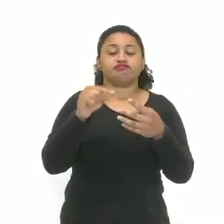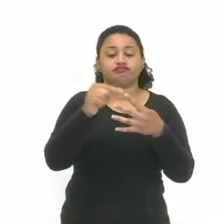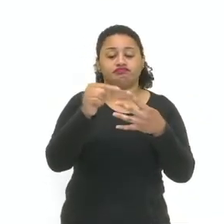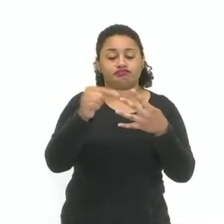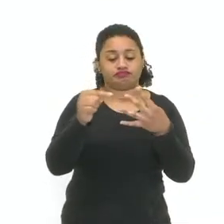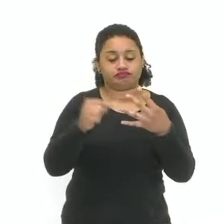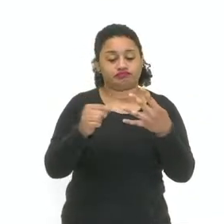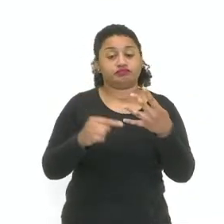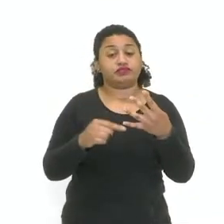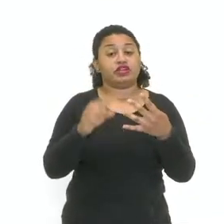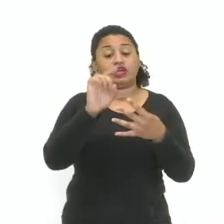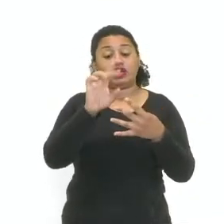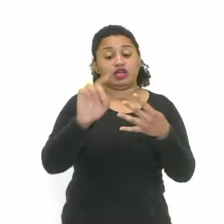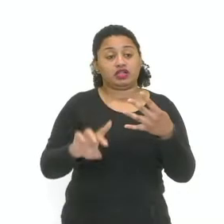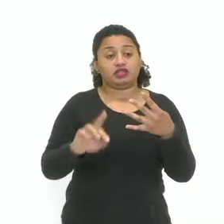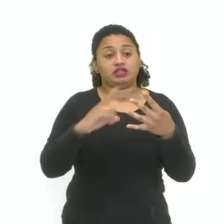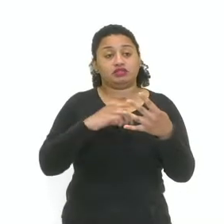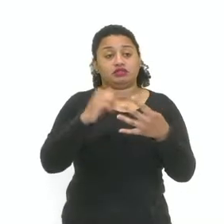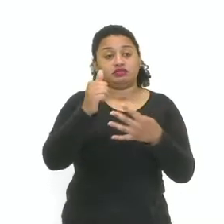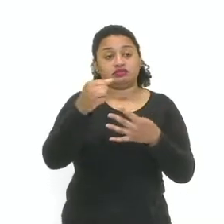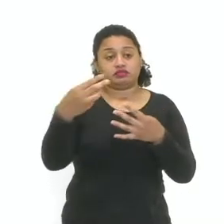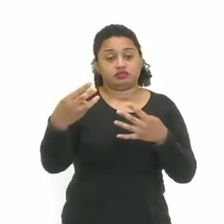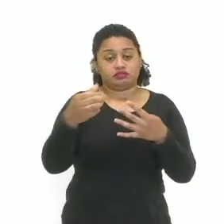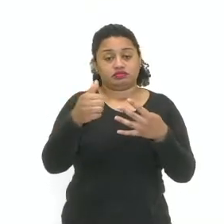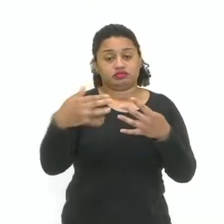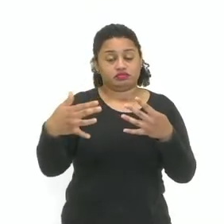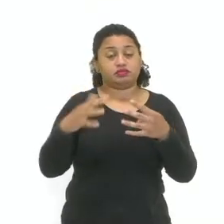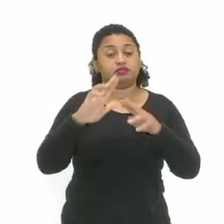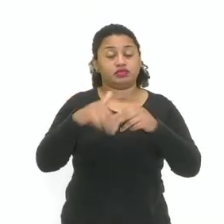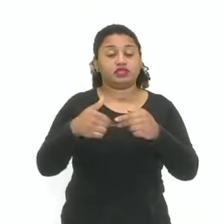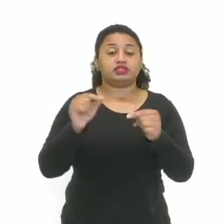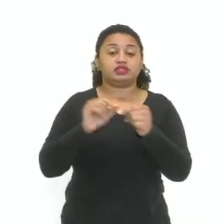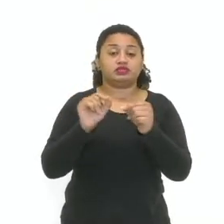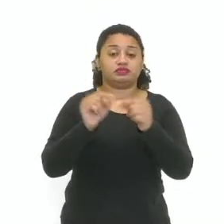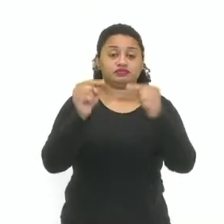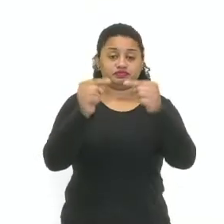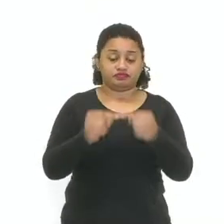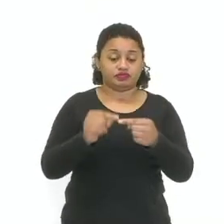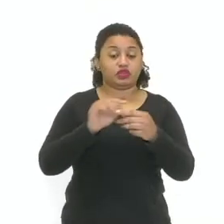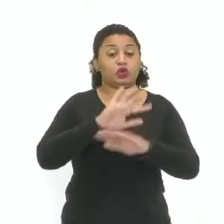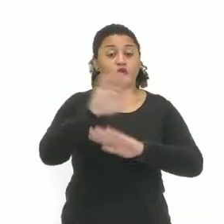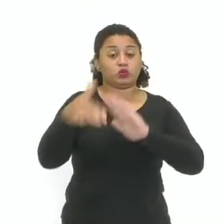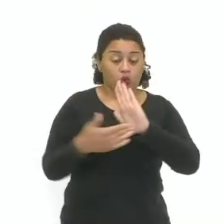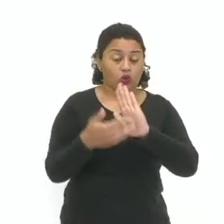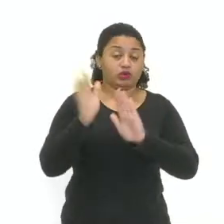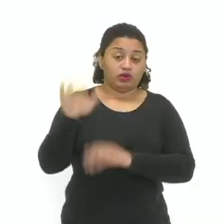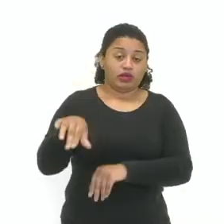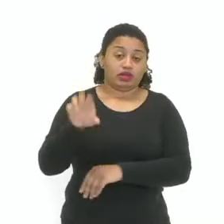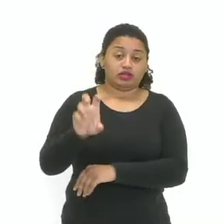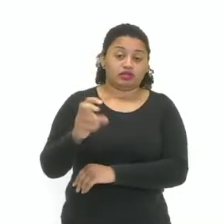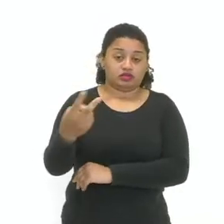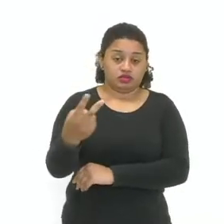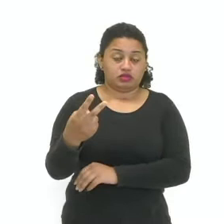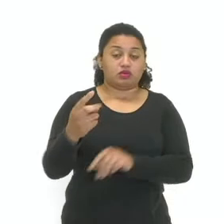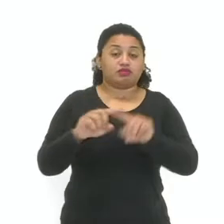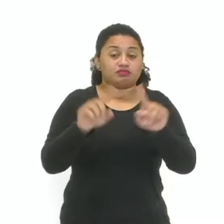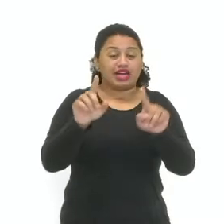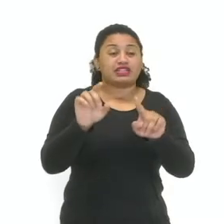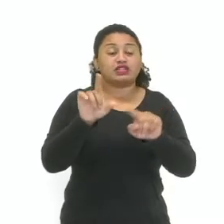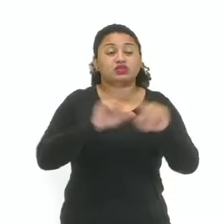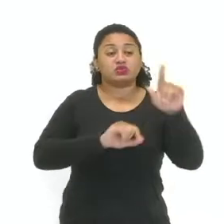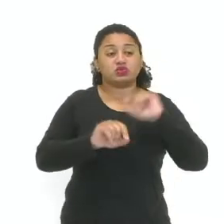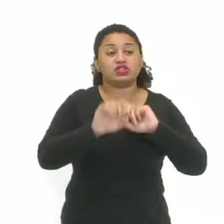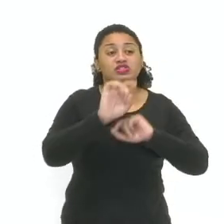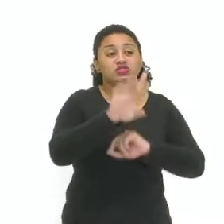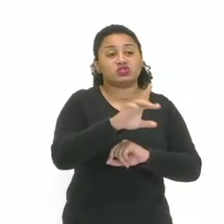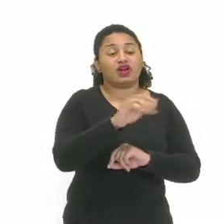que eu vou fazer essa combinação. Dentro do baralho nós temos 52. Mas como nós estamos trabalhando somente com